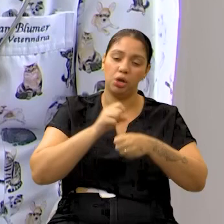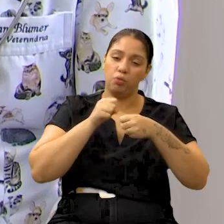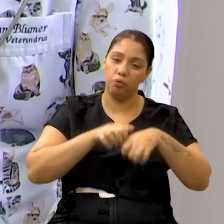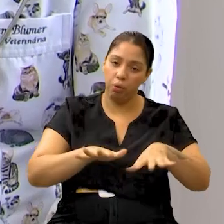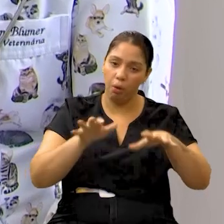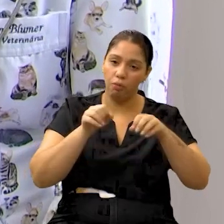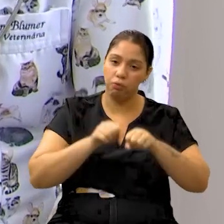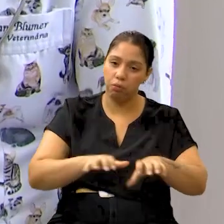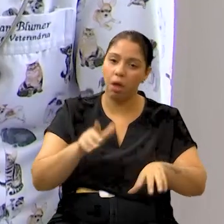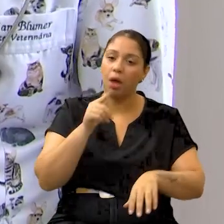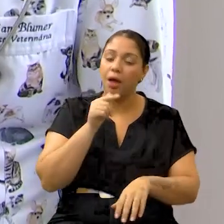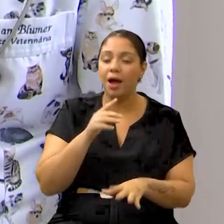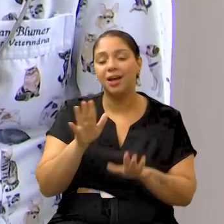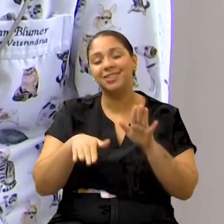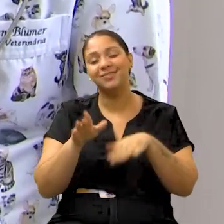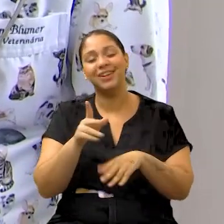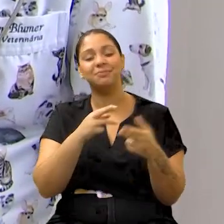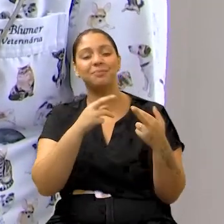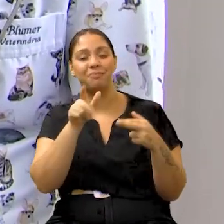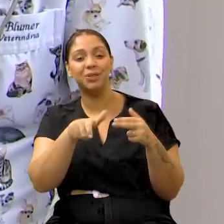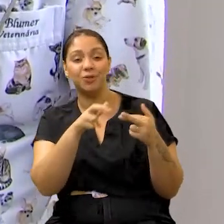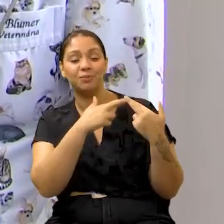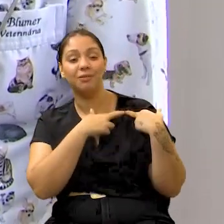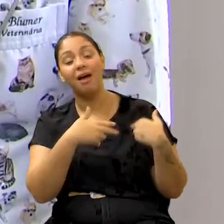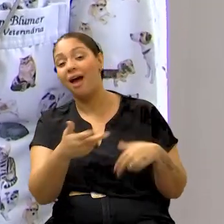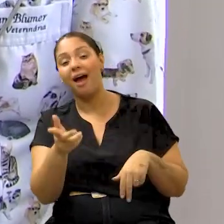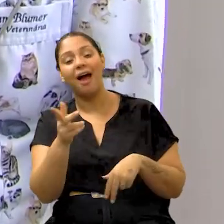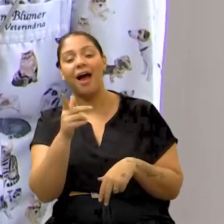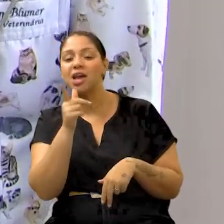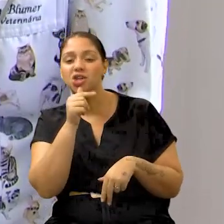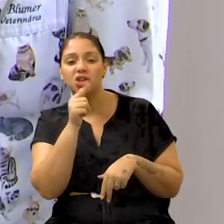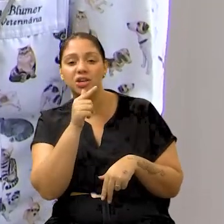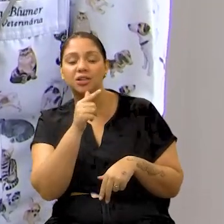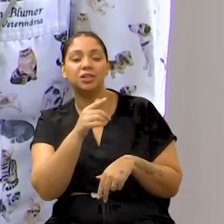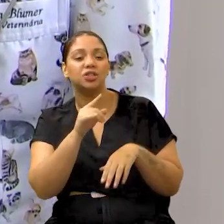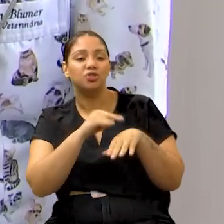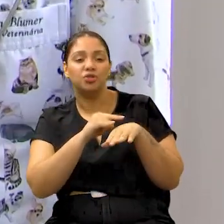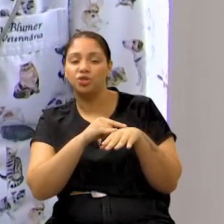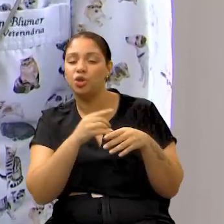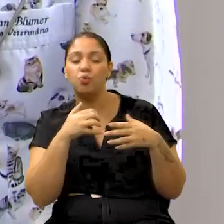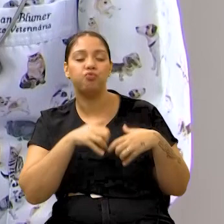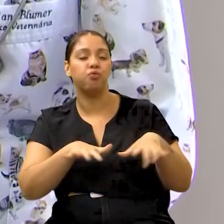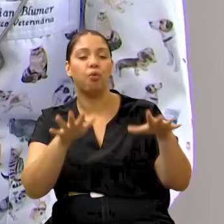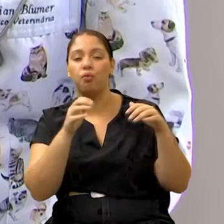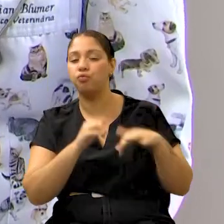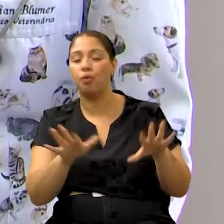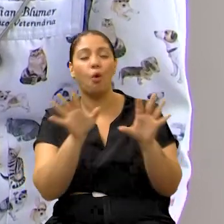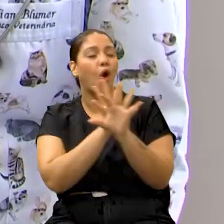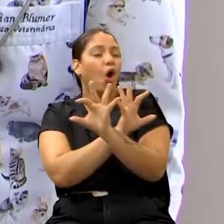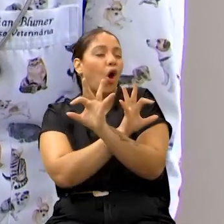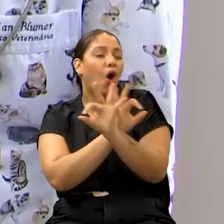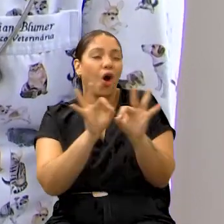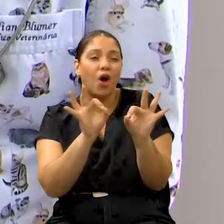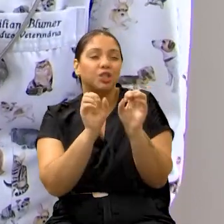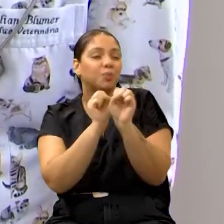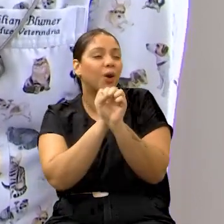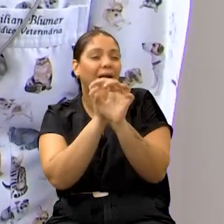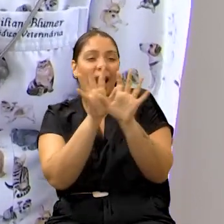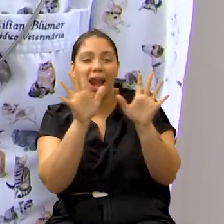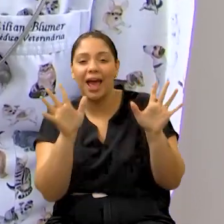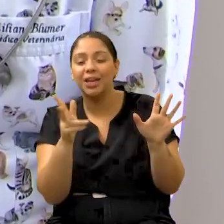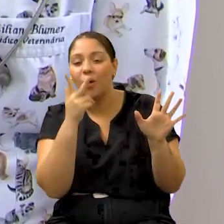produção da urina. Às vezes o tutor fala assim, a urina tá ótima, um monte de xixi